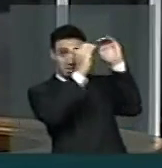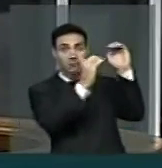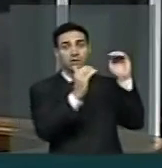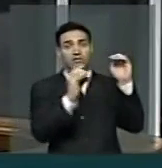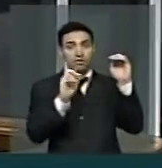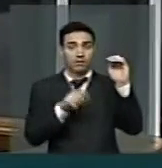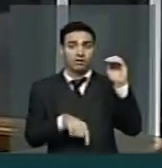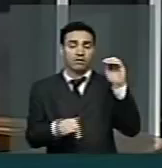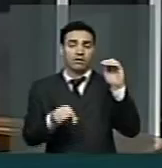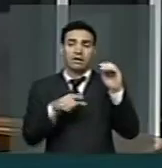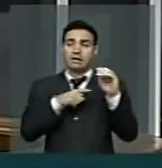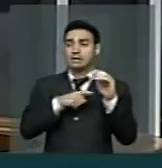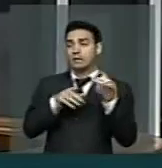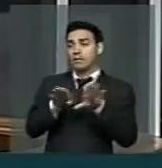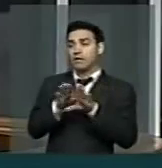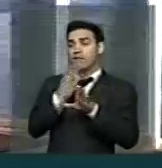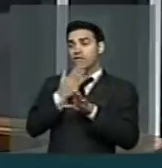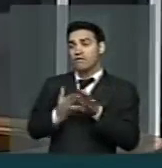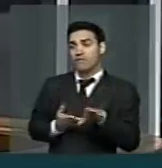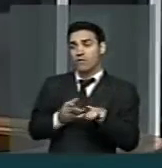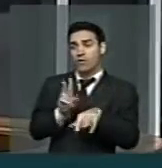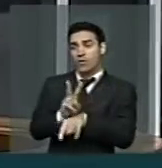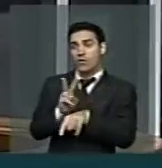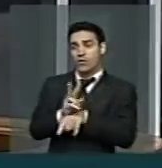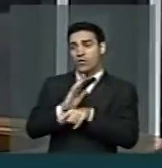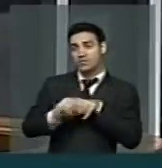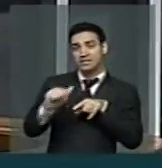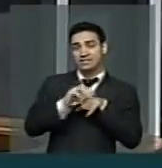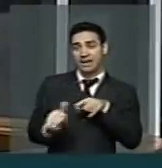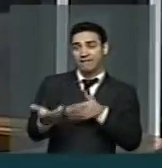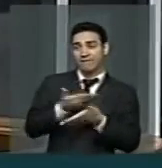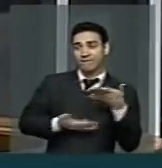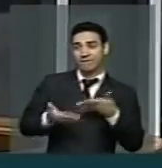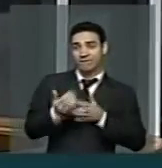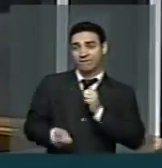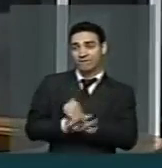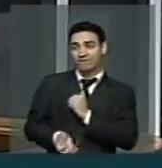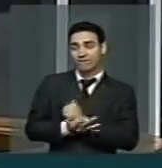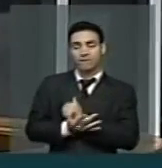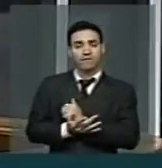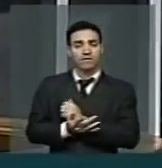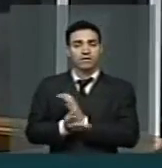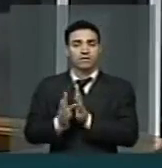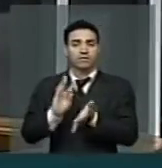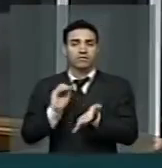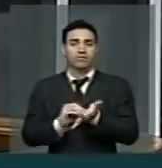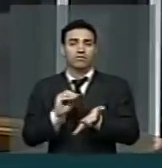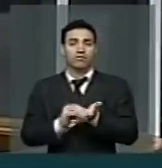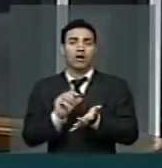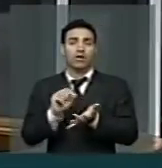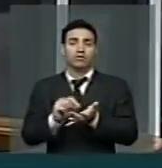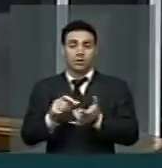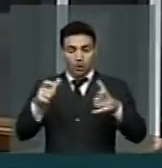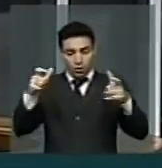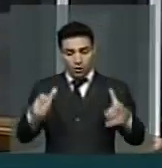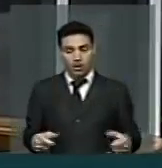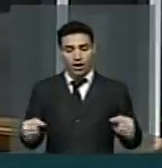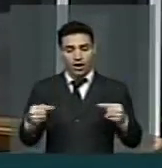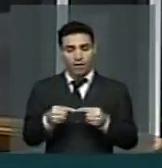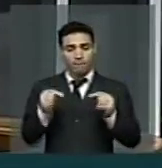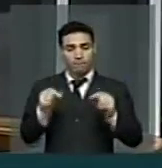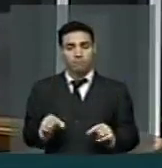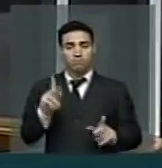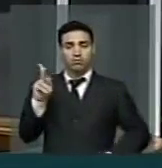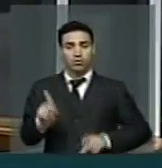forma do favor, da tutela e da clientela. E que não cria, portanto, o verdadeiro espaço público